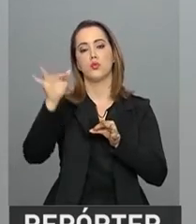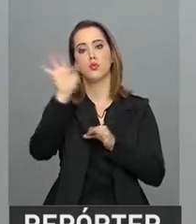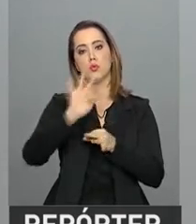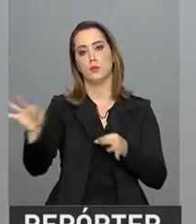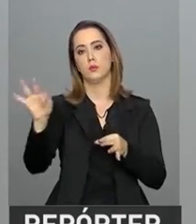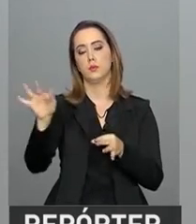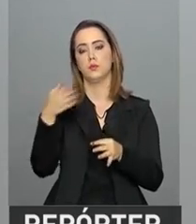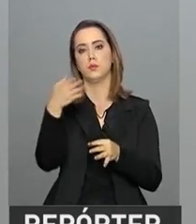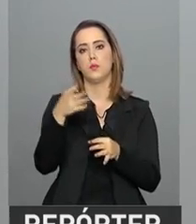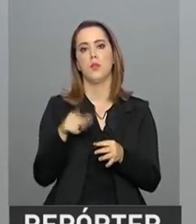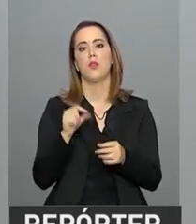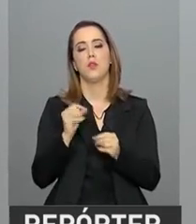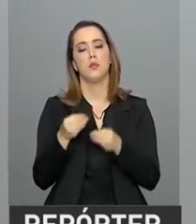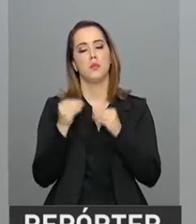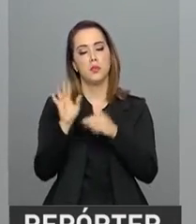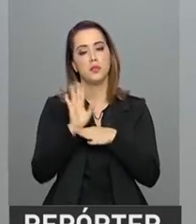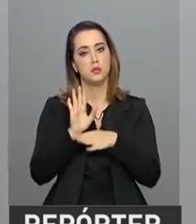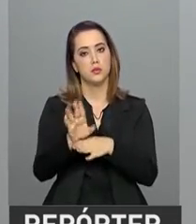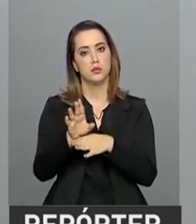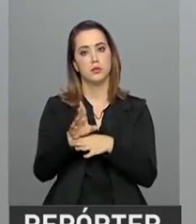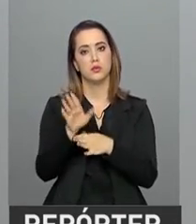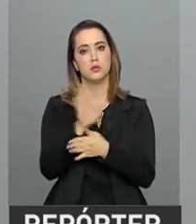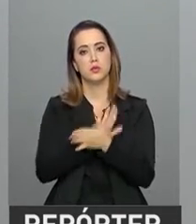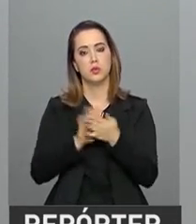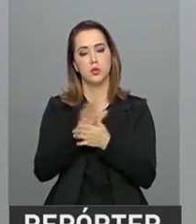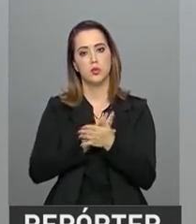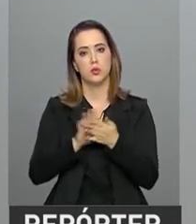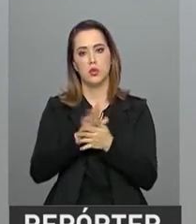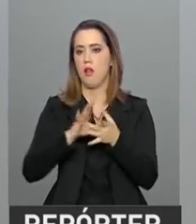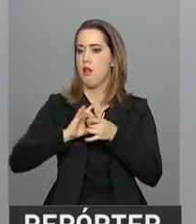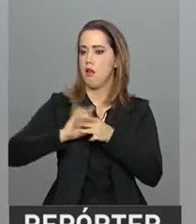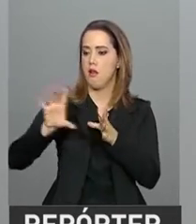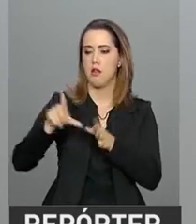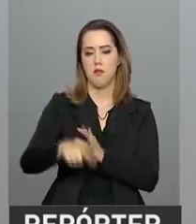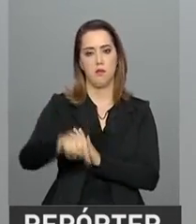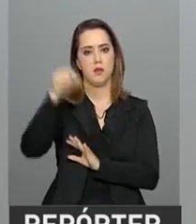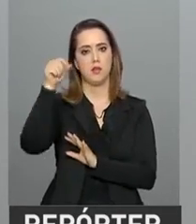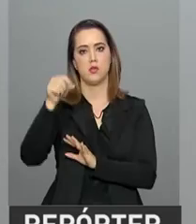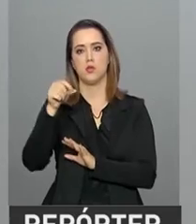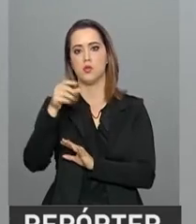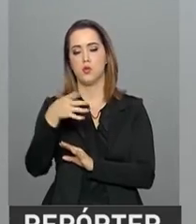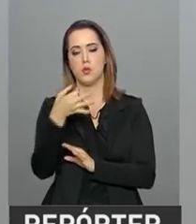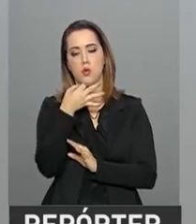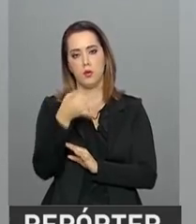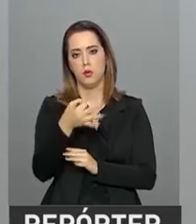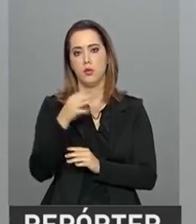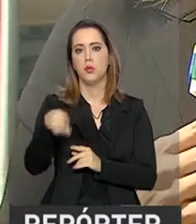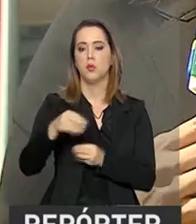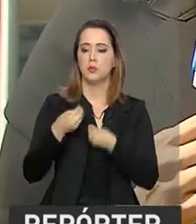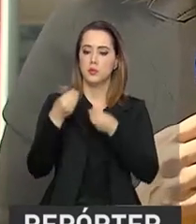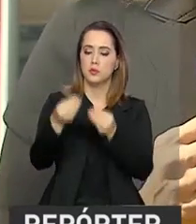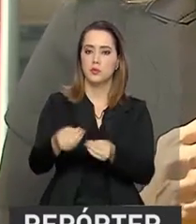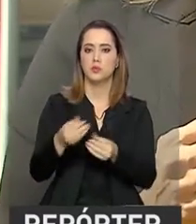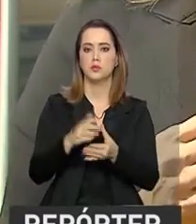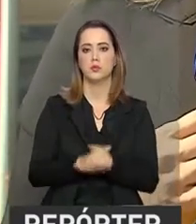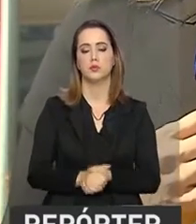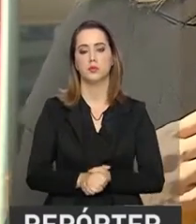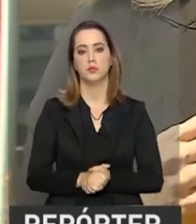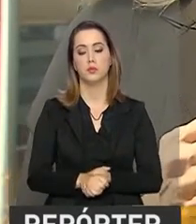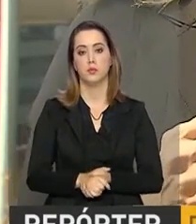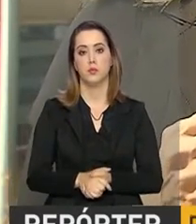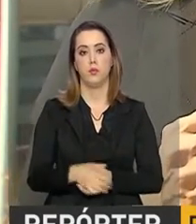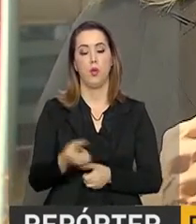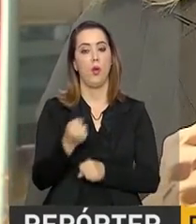afetar autonomia plena turma registrado tem para decidir a questão que ele é colocada no ano passado